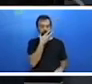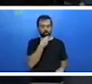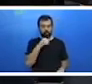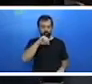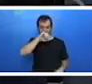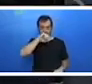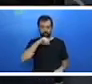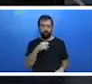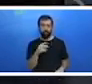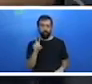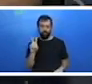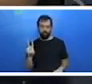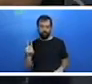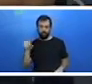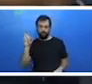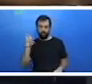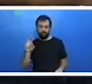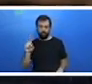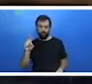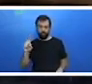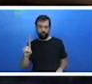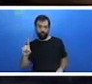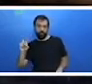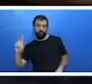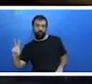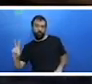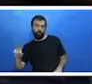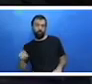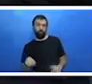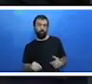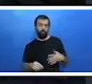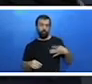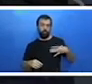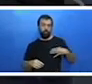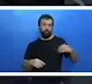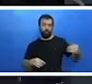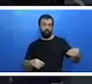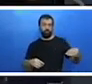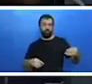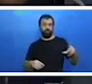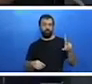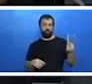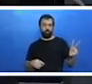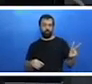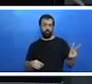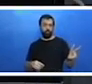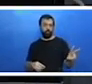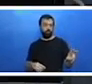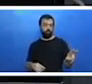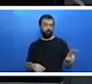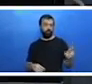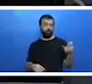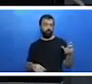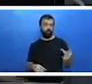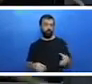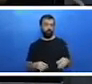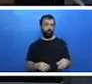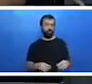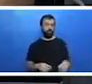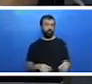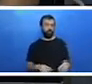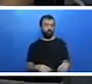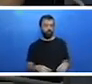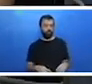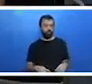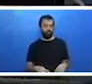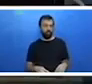2 pais, 2 filhos. Na divisão, cada um recebeu um chocolate inteiro. Como que vocês me explicam